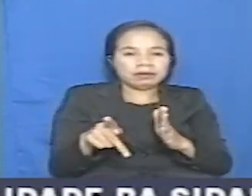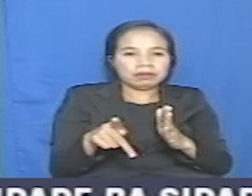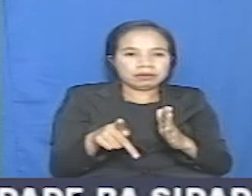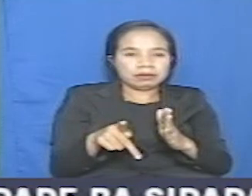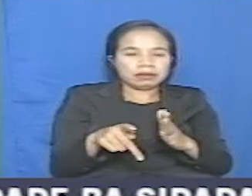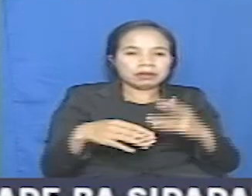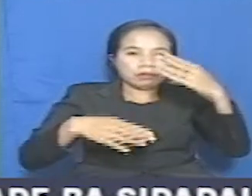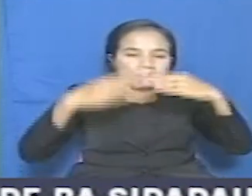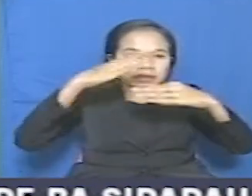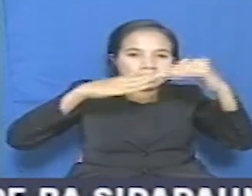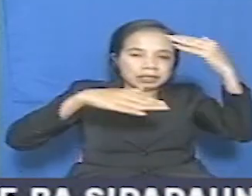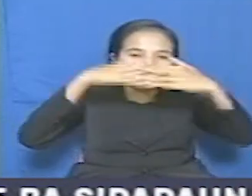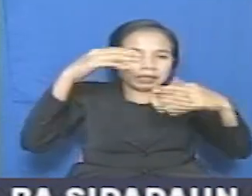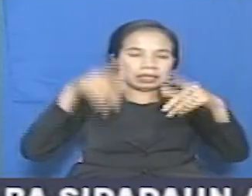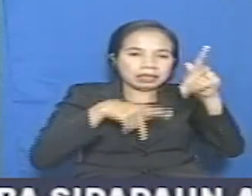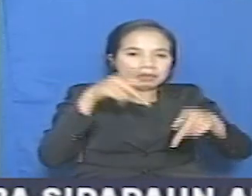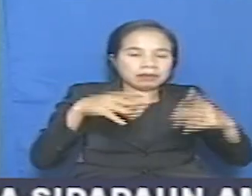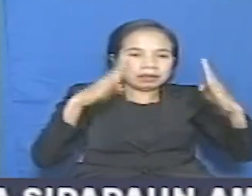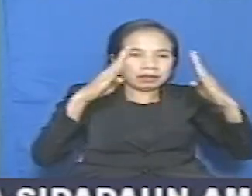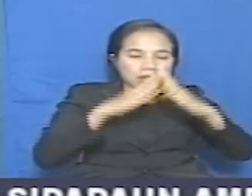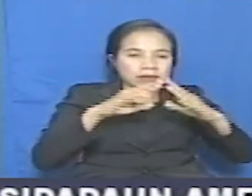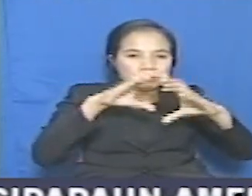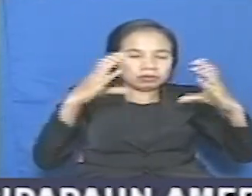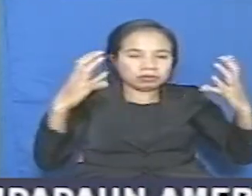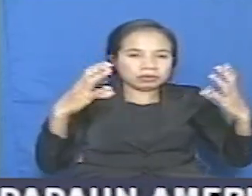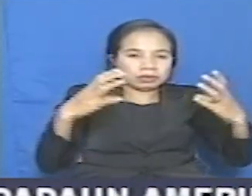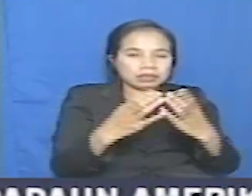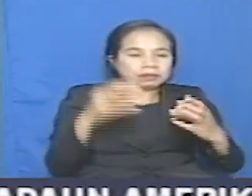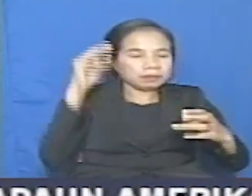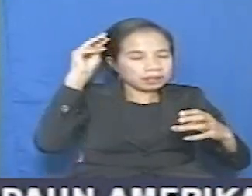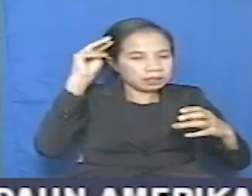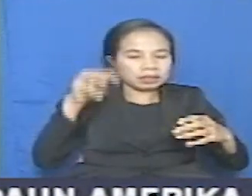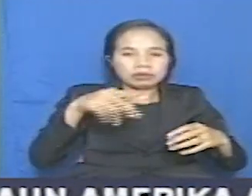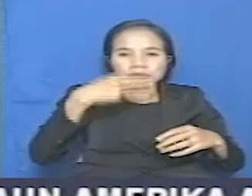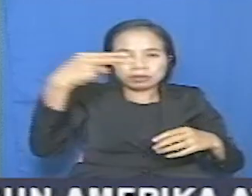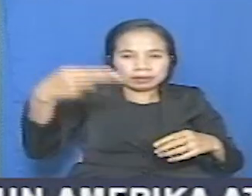de reconstrução, habitante Nian vai ir ao Conselho-Ministro, quinta-feira.